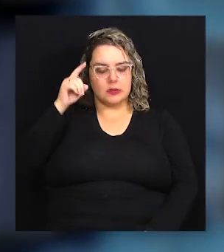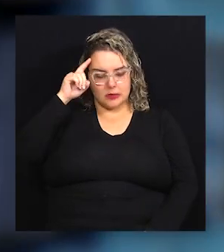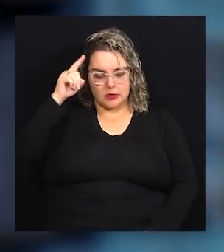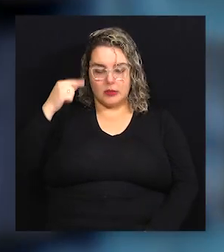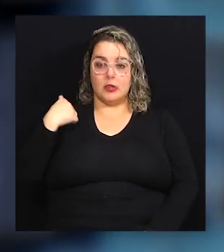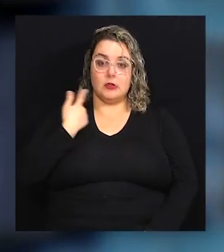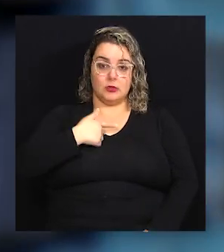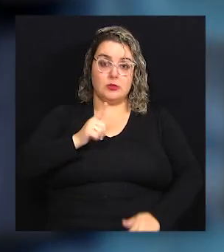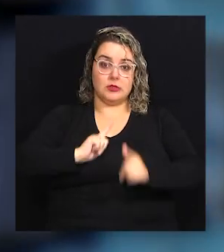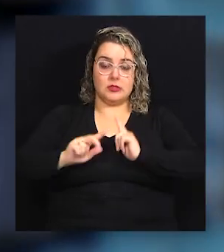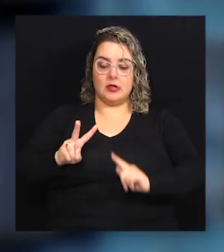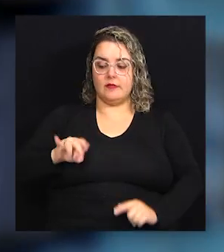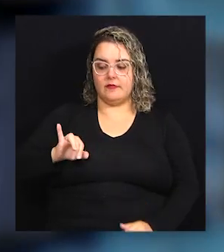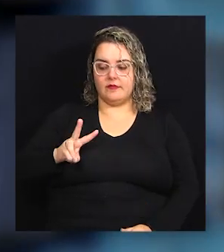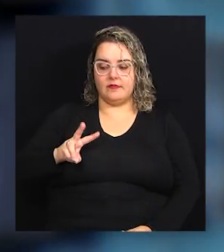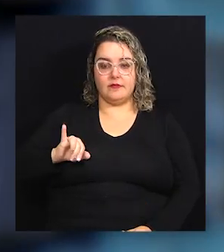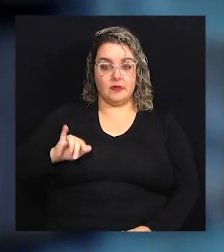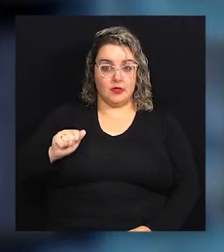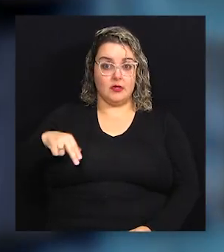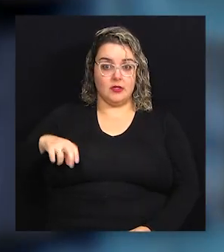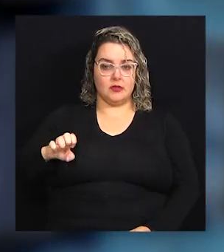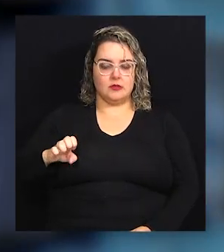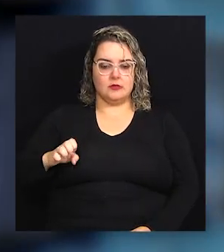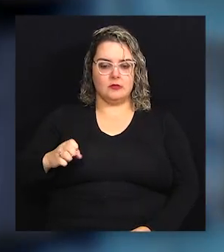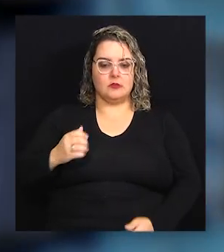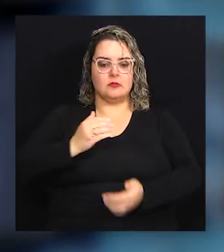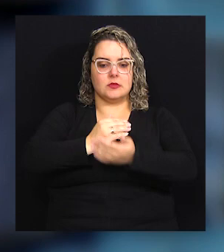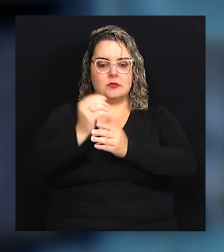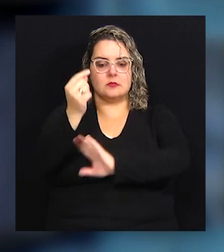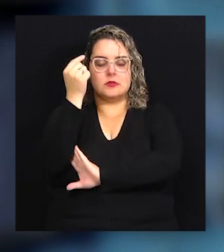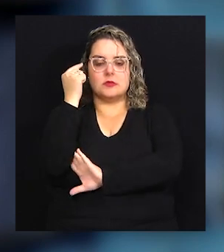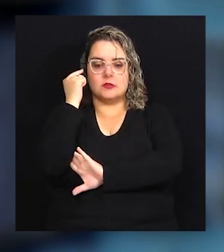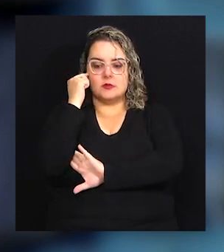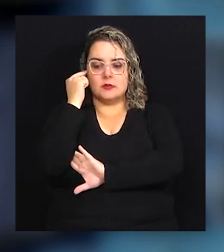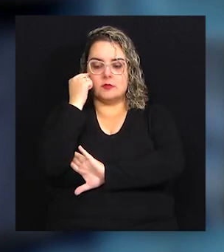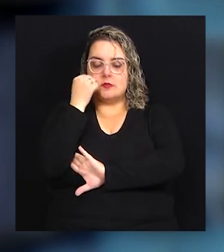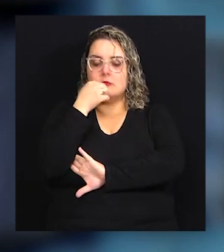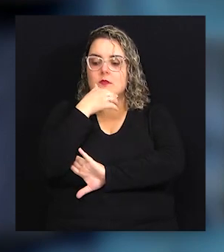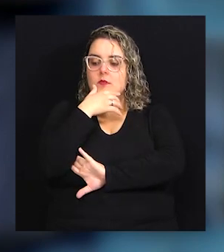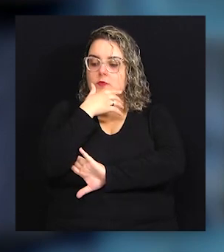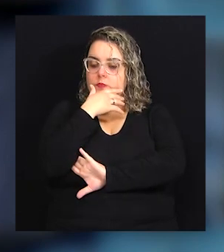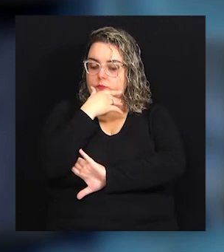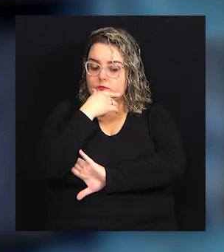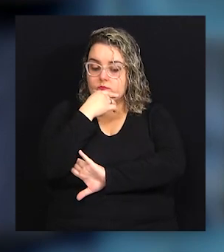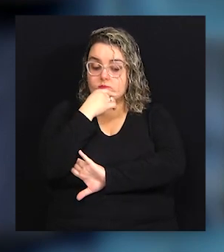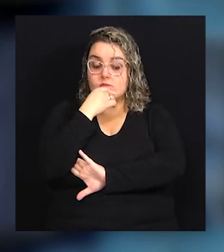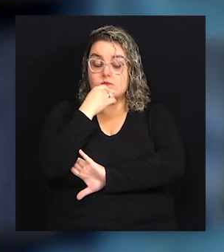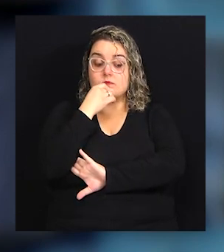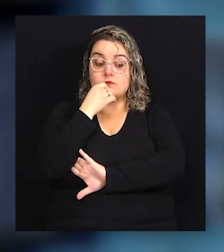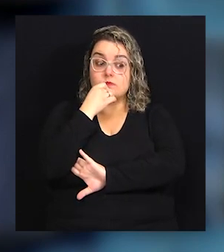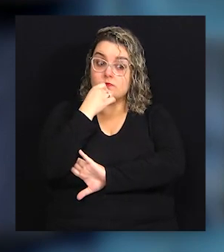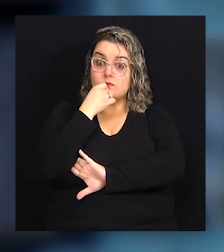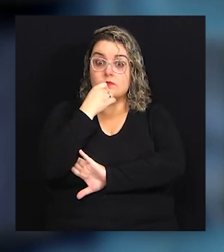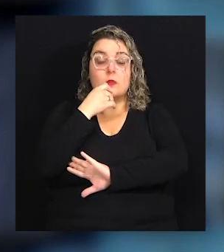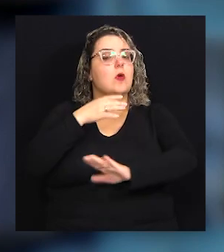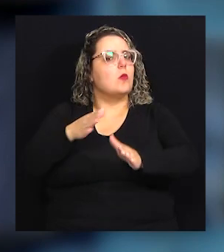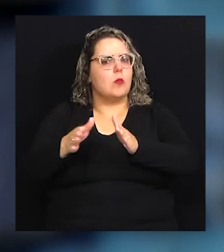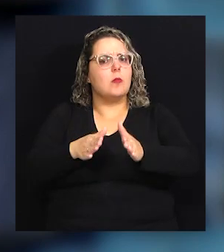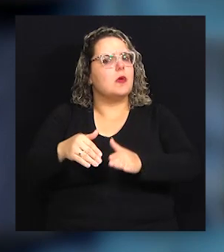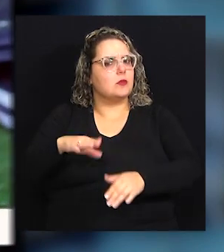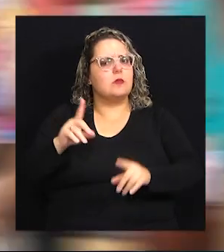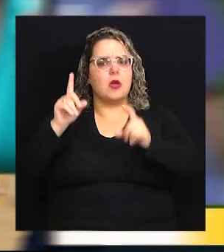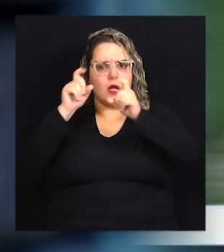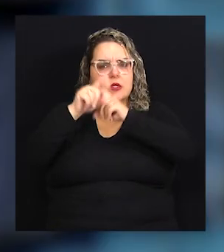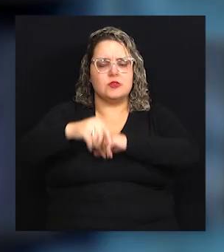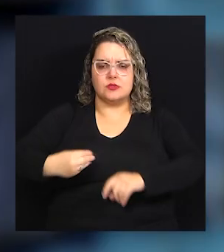naquele dia, a nossa gestora, a Viviane, ela começou a pensar nisso. Nós, no momento